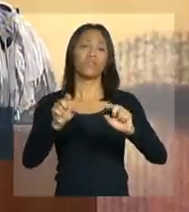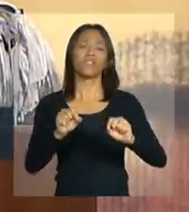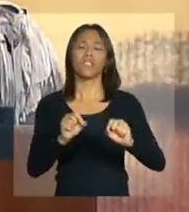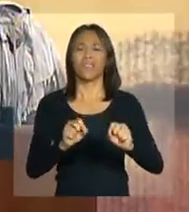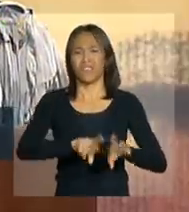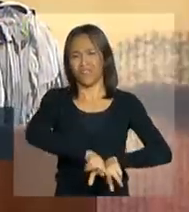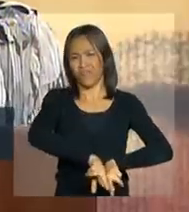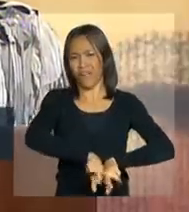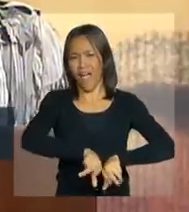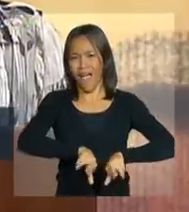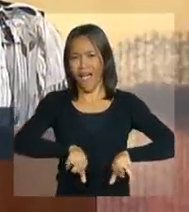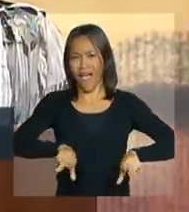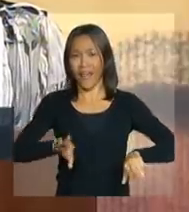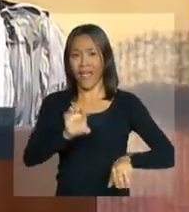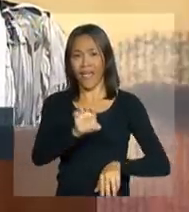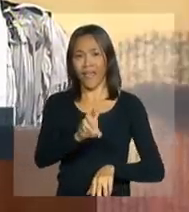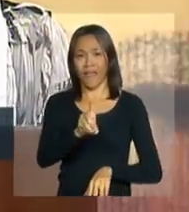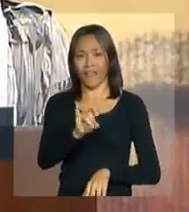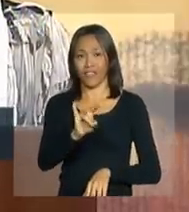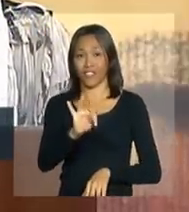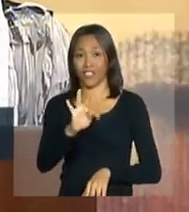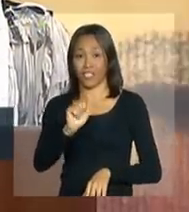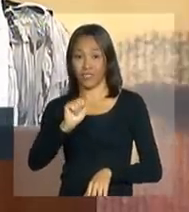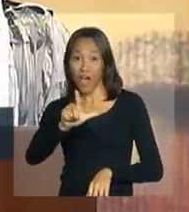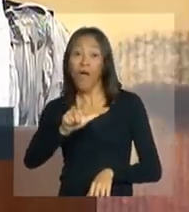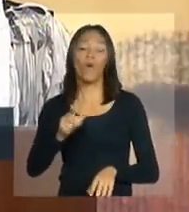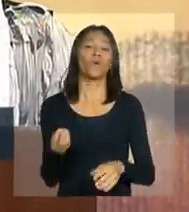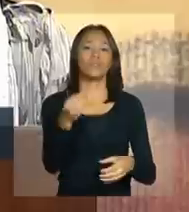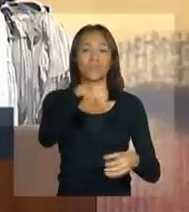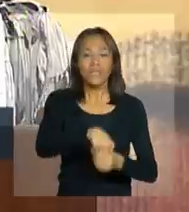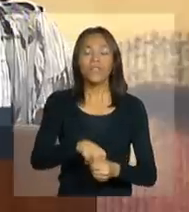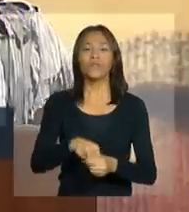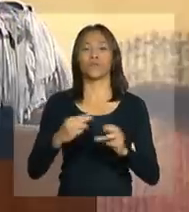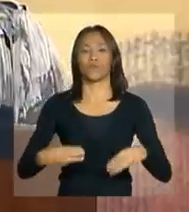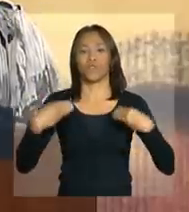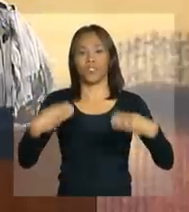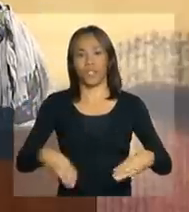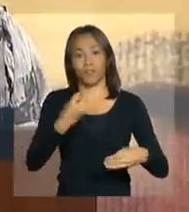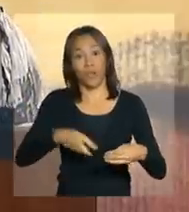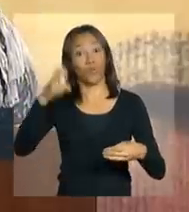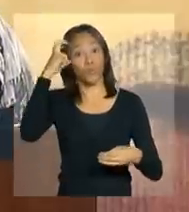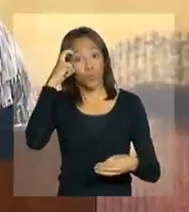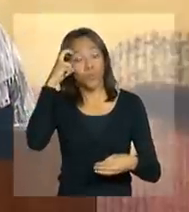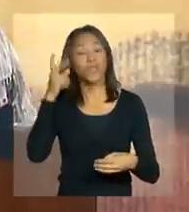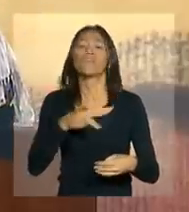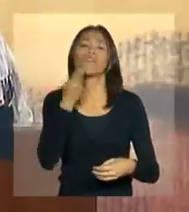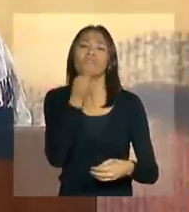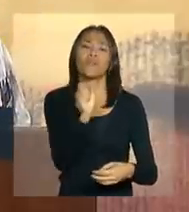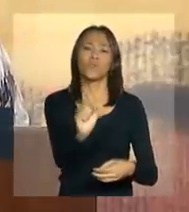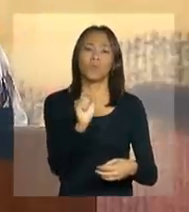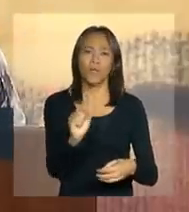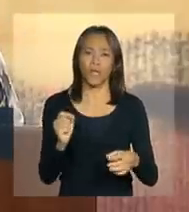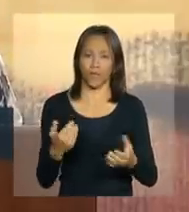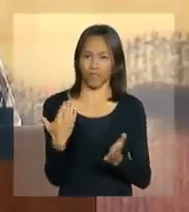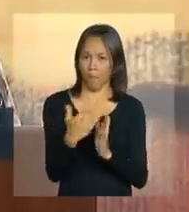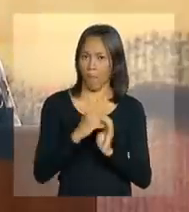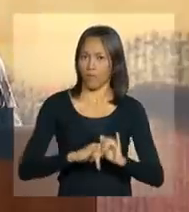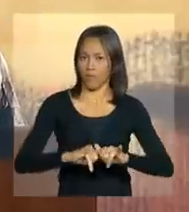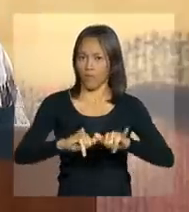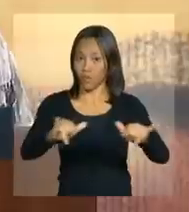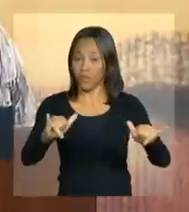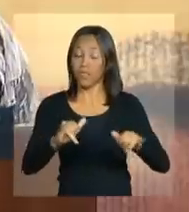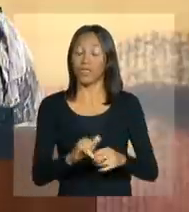um conjunto de editais pelo mino ura editais que envolvem ações